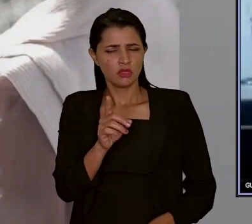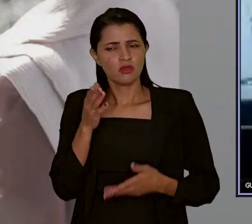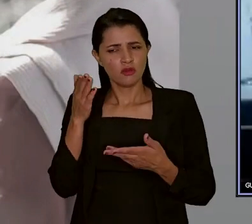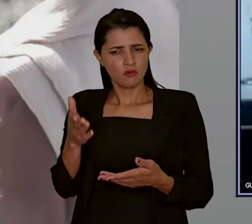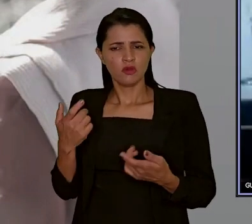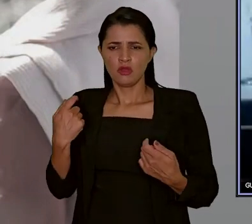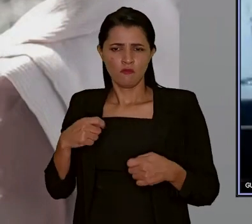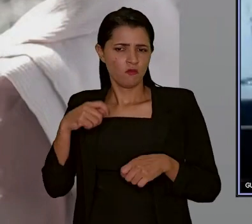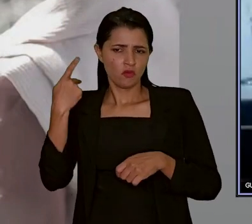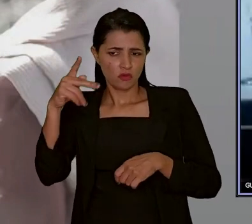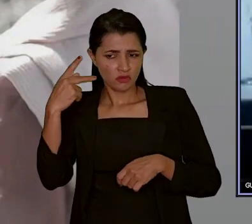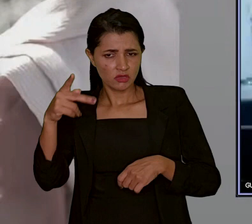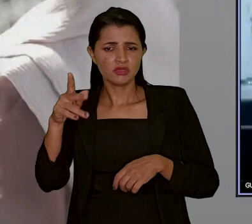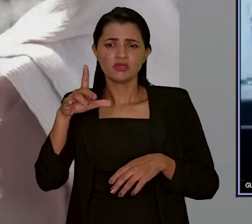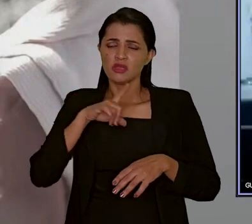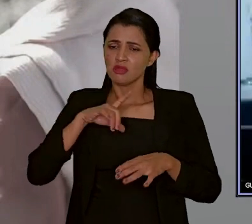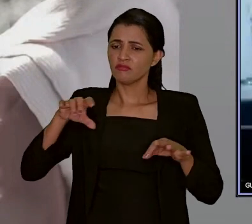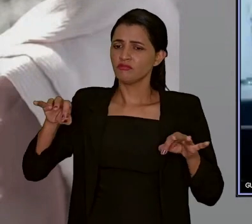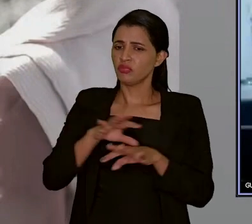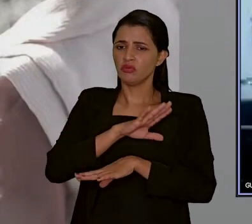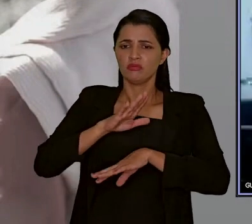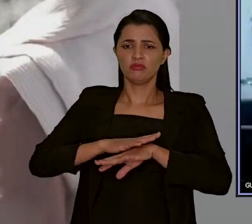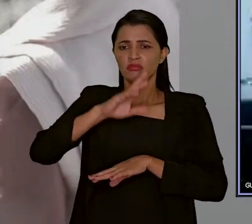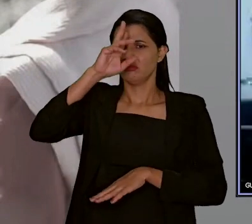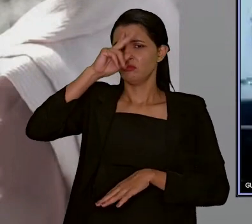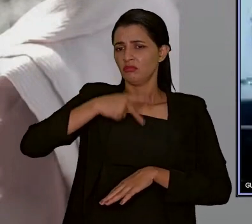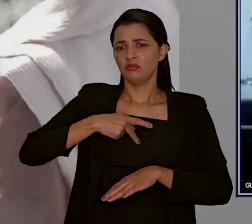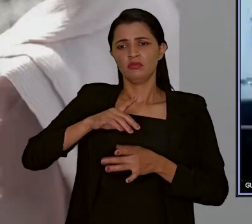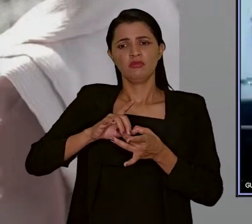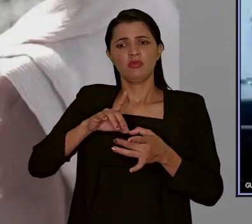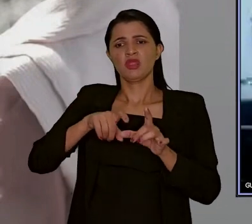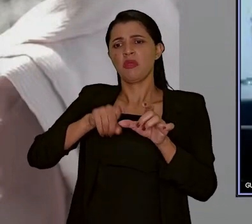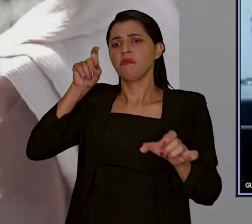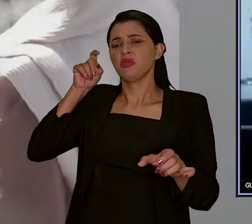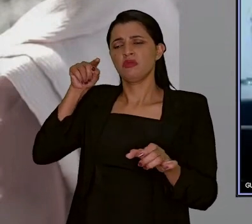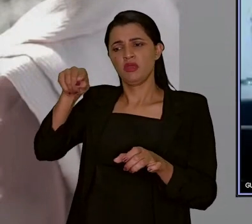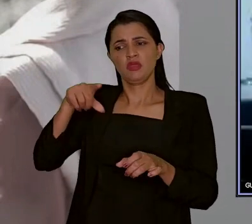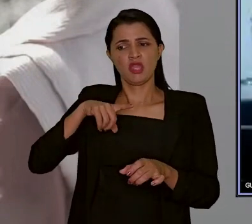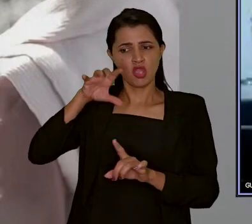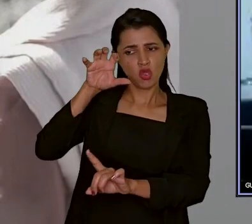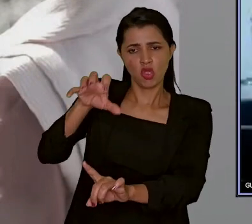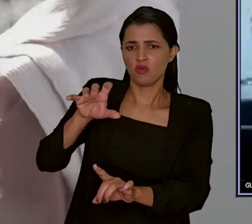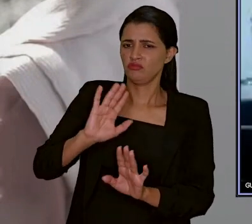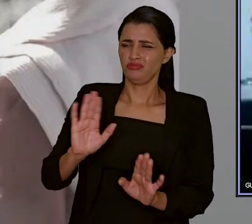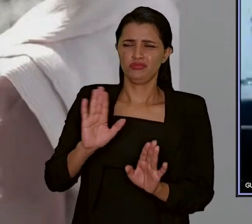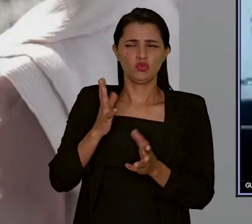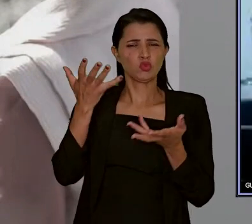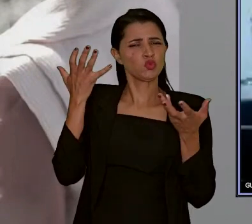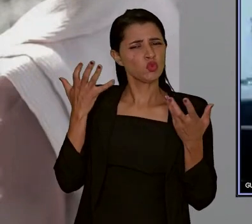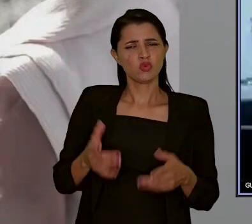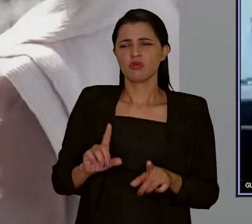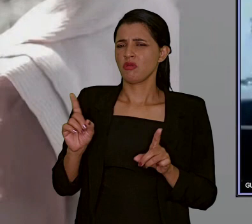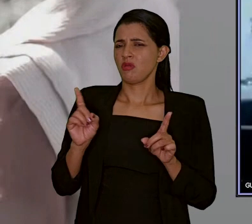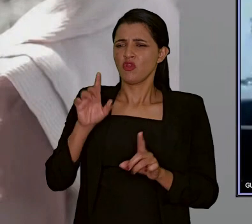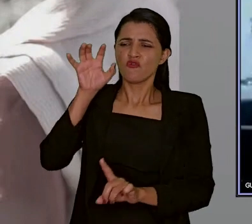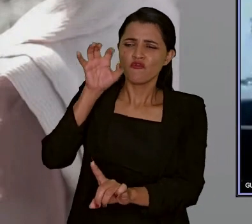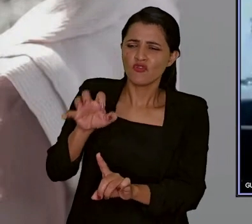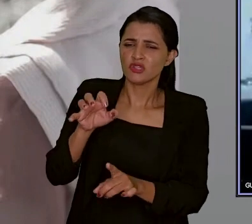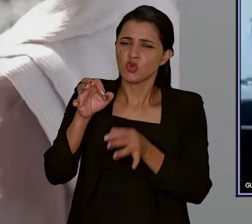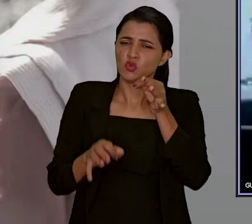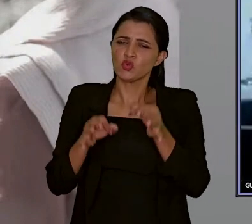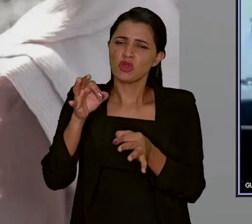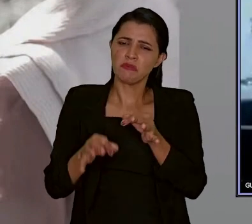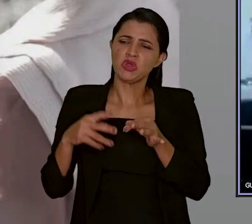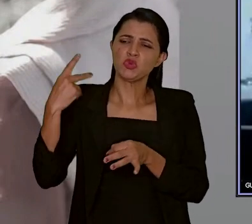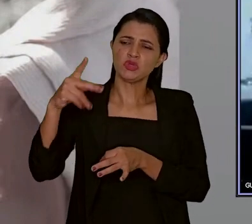jurisdição, você tem completa independência e, longe de mim, querer influenciar qualquer tipo de julgamento, decisão que